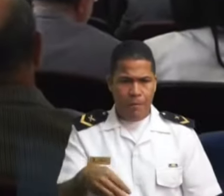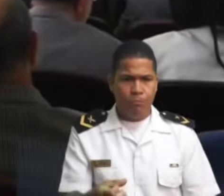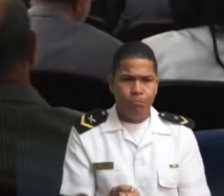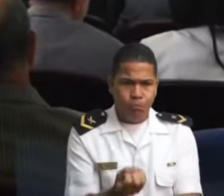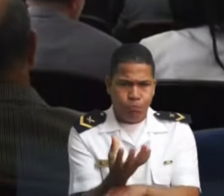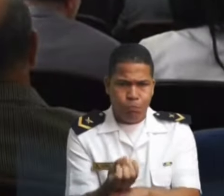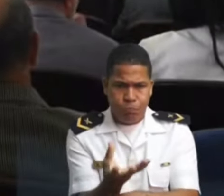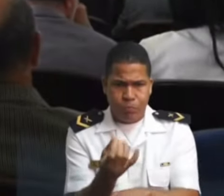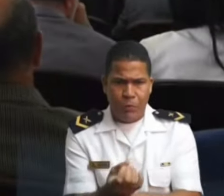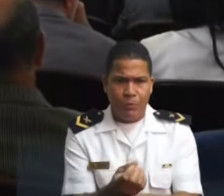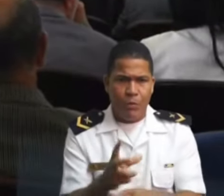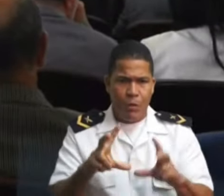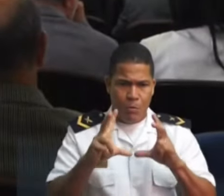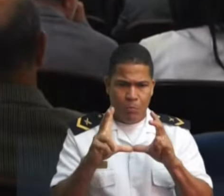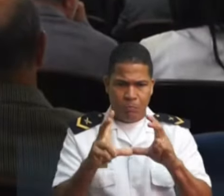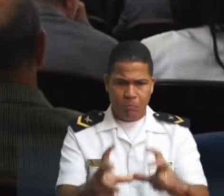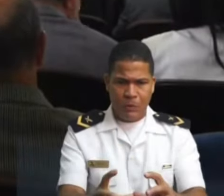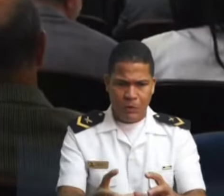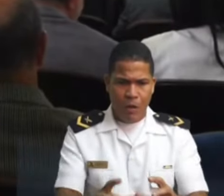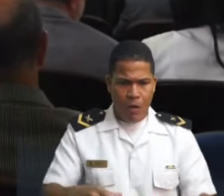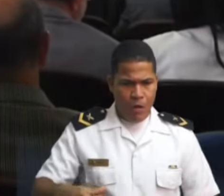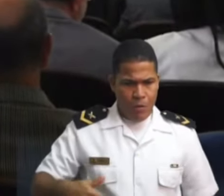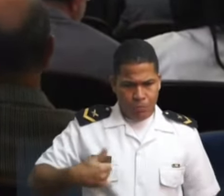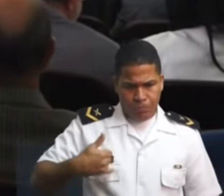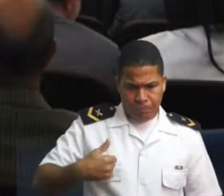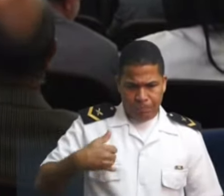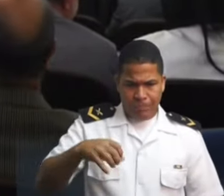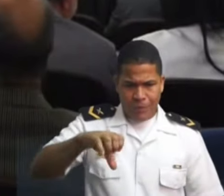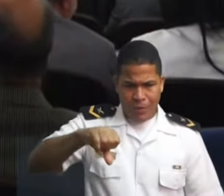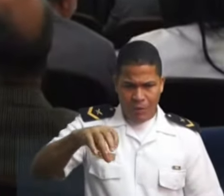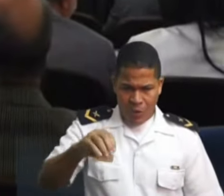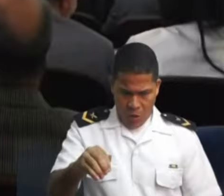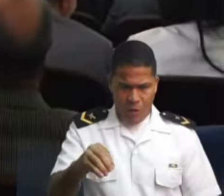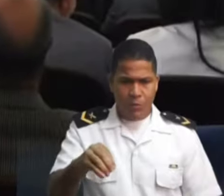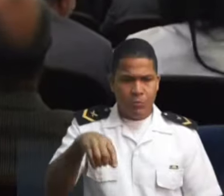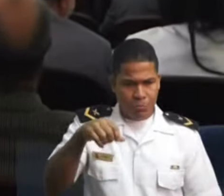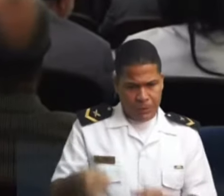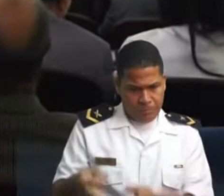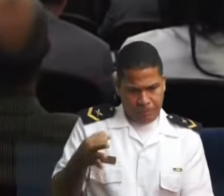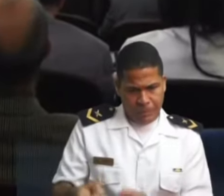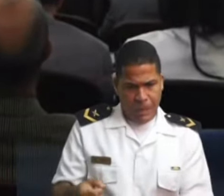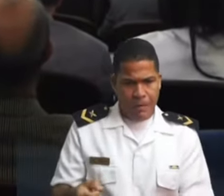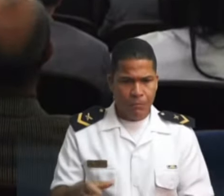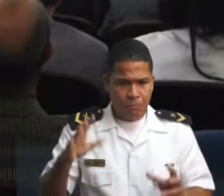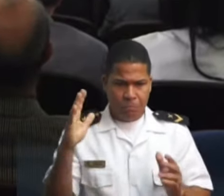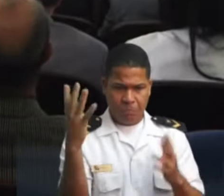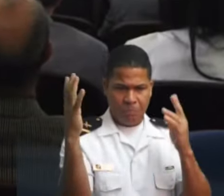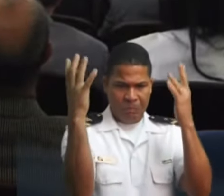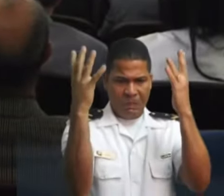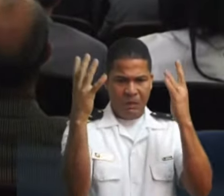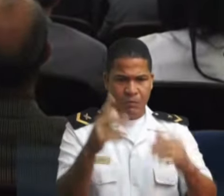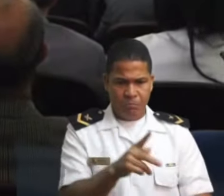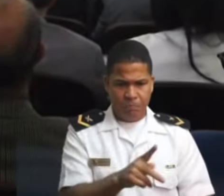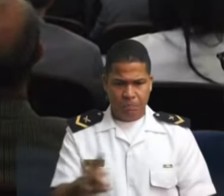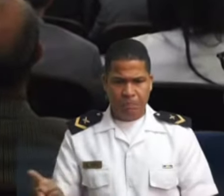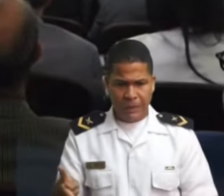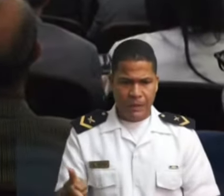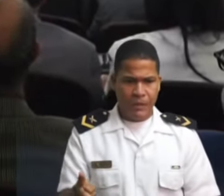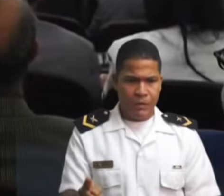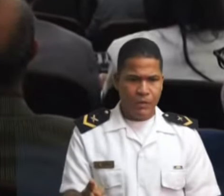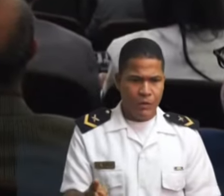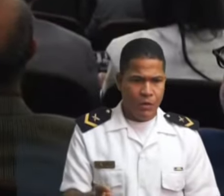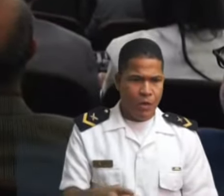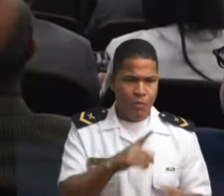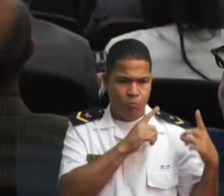transmissão da sessão solene alusiva aos 90 anos dessa corte. O evento será presidido pelo almirante